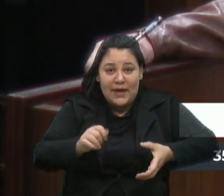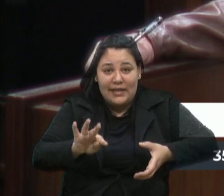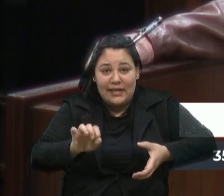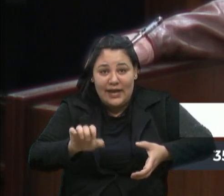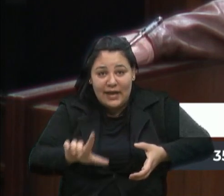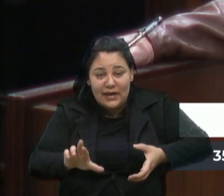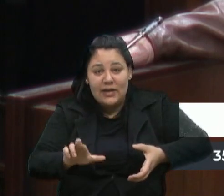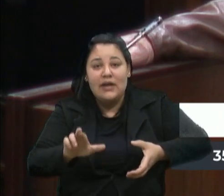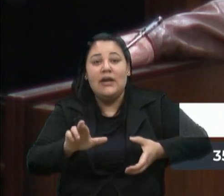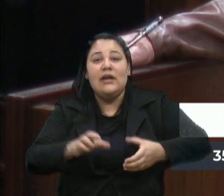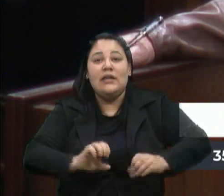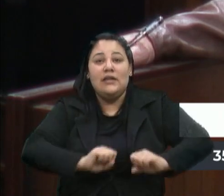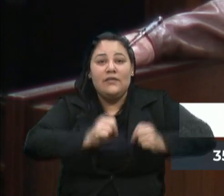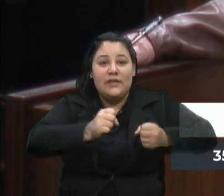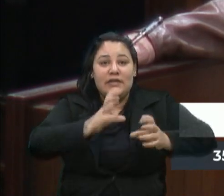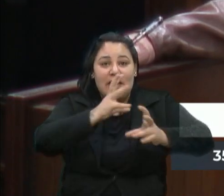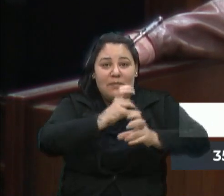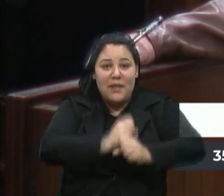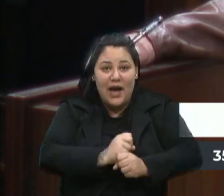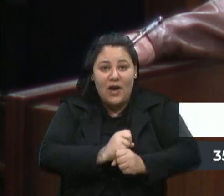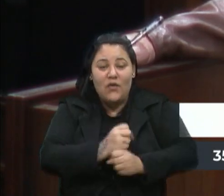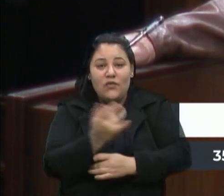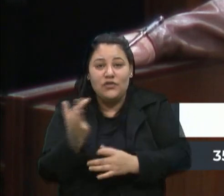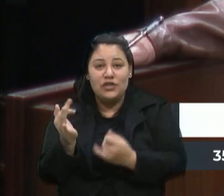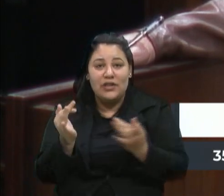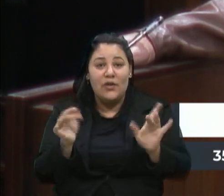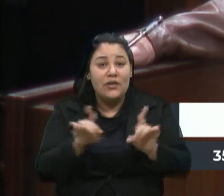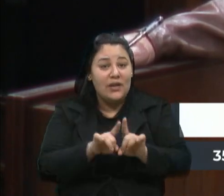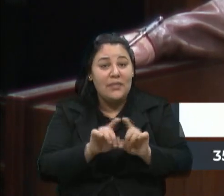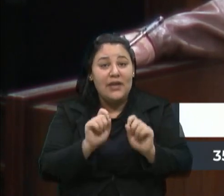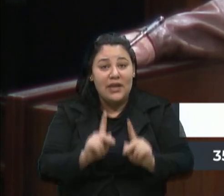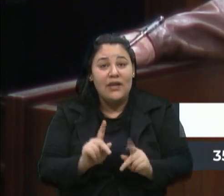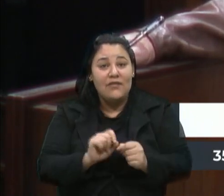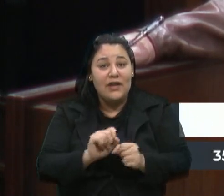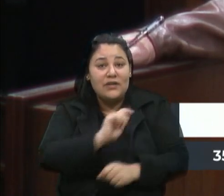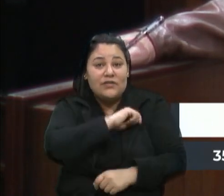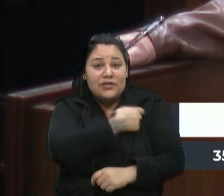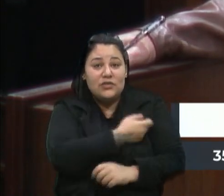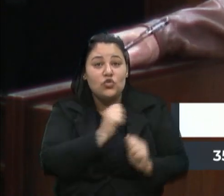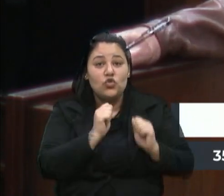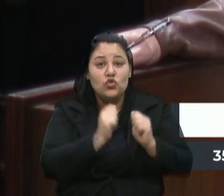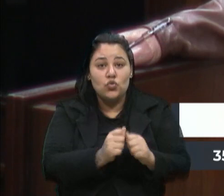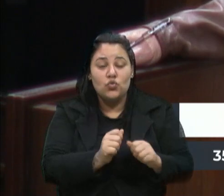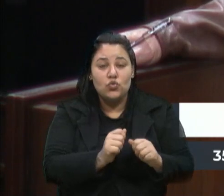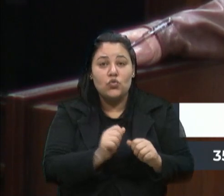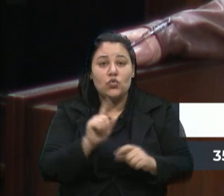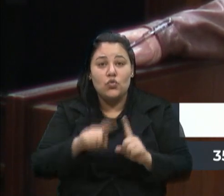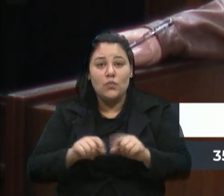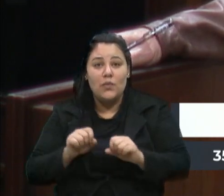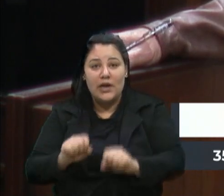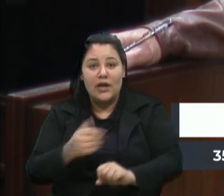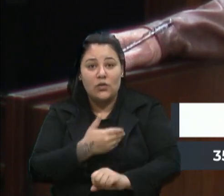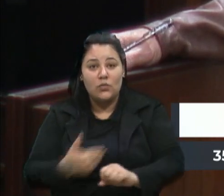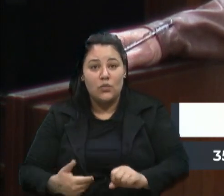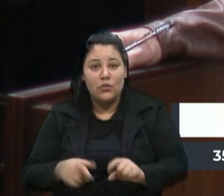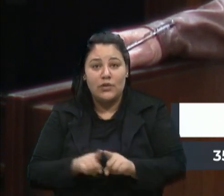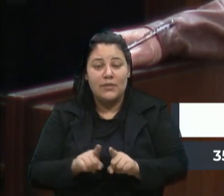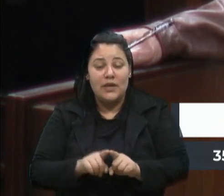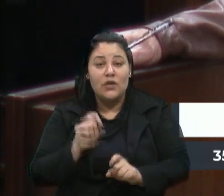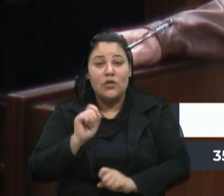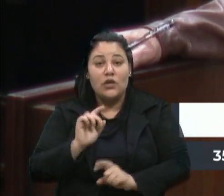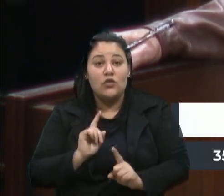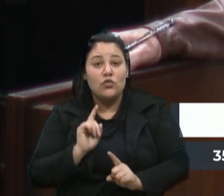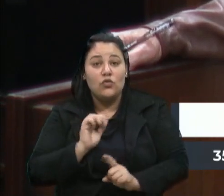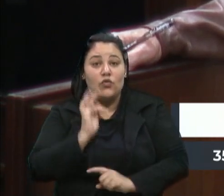animal e as inspetorias. Enfim, estamos junto com o mercado público. Enfim, estamos pensando